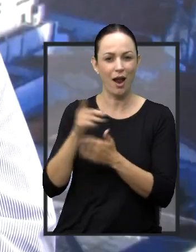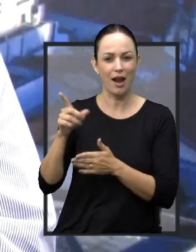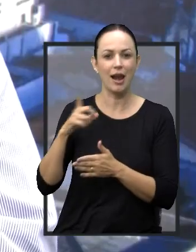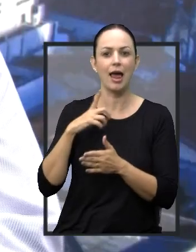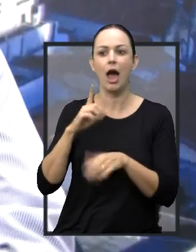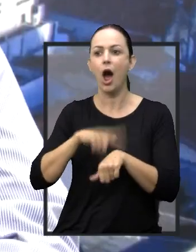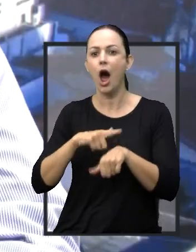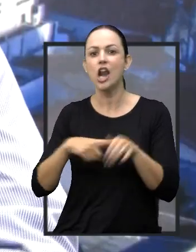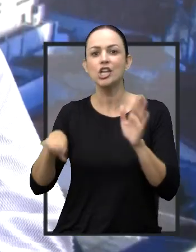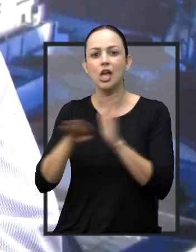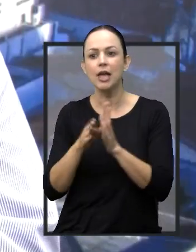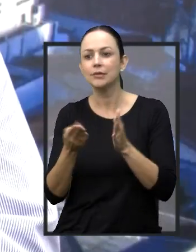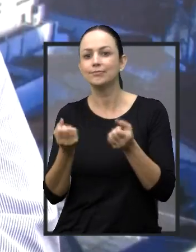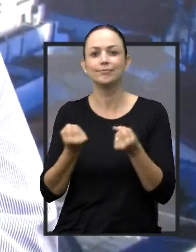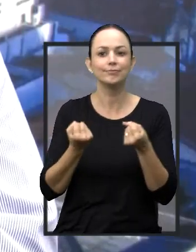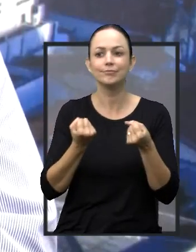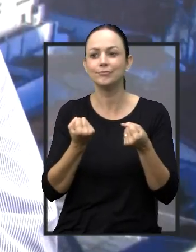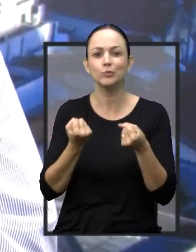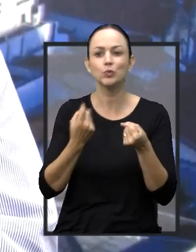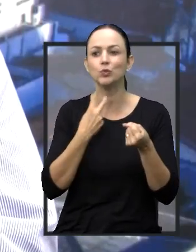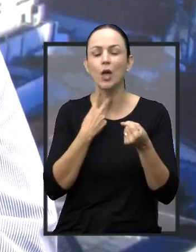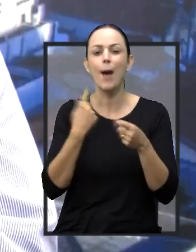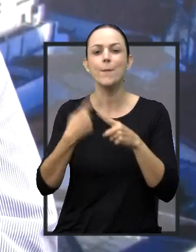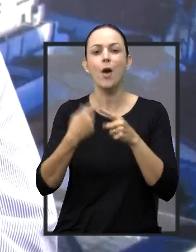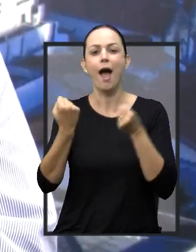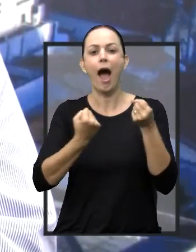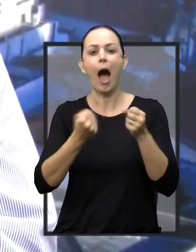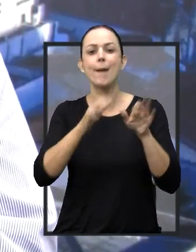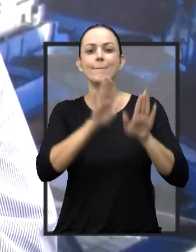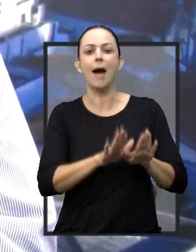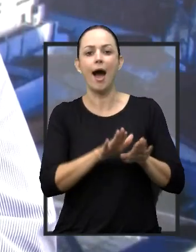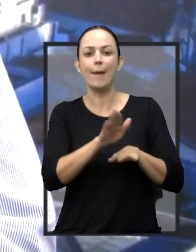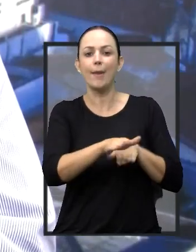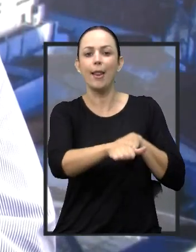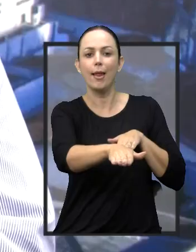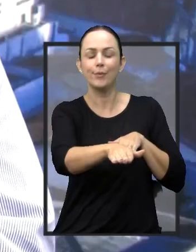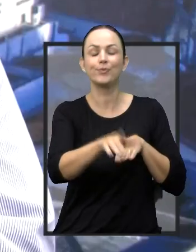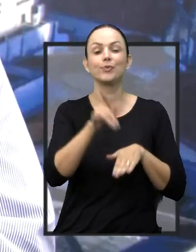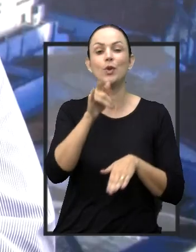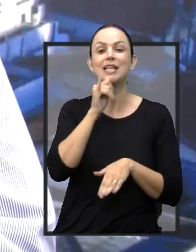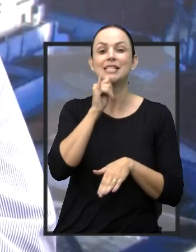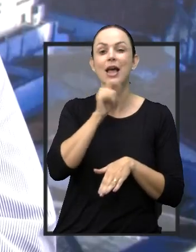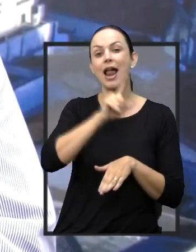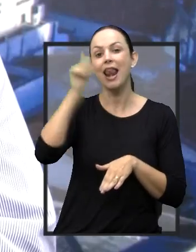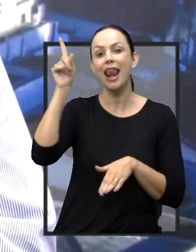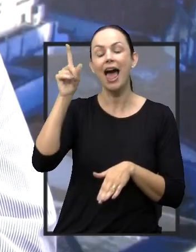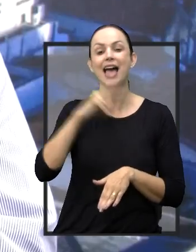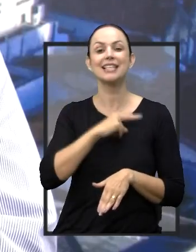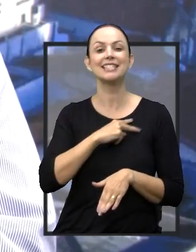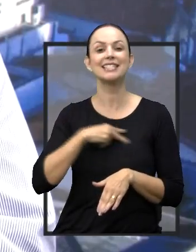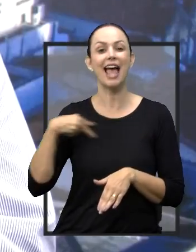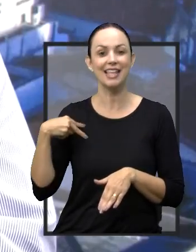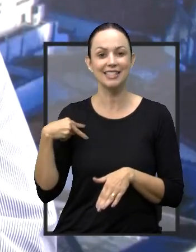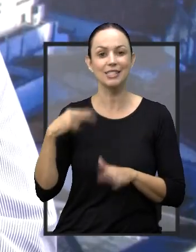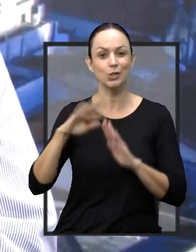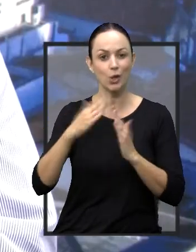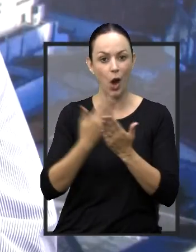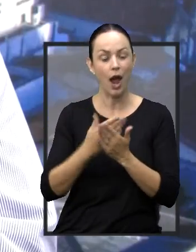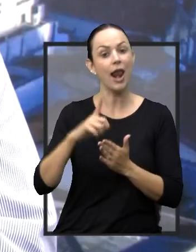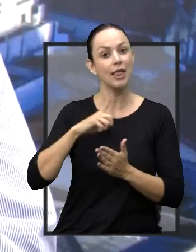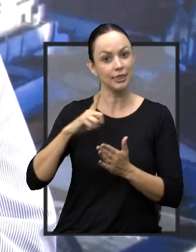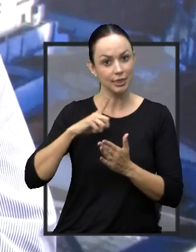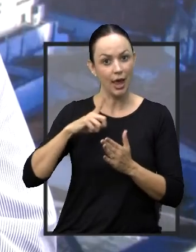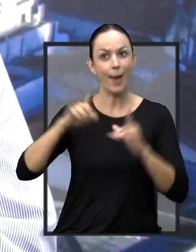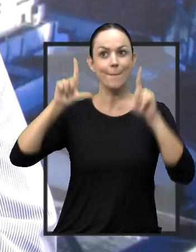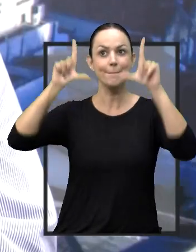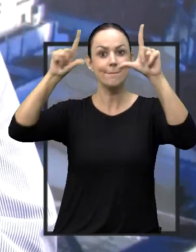tinha dificuldade, alguns carros parados. E ele trouxe um exemplo do SESI, que no SESI tem placas de estacionamento